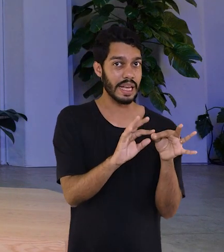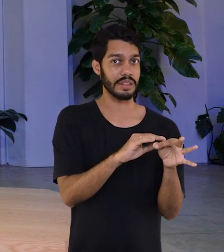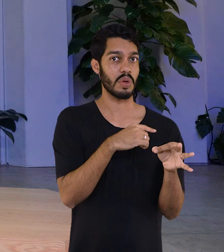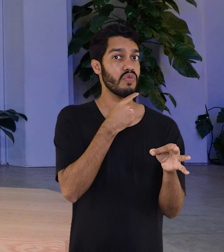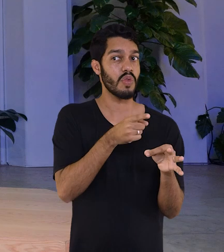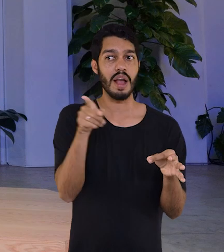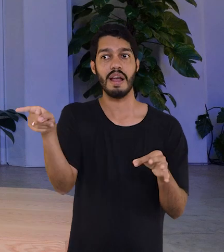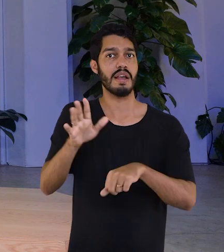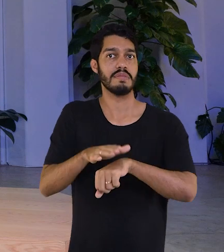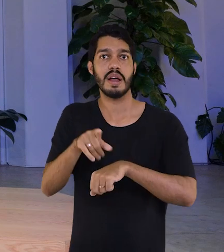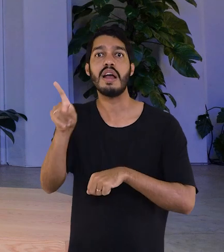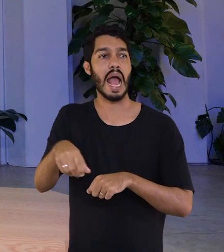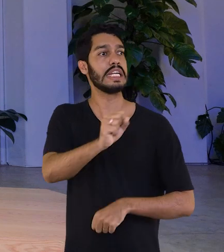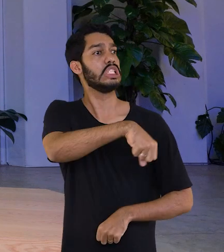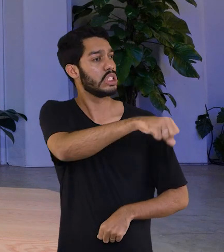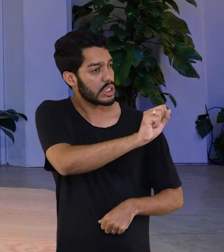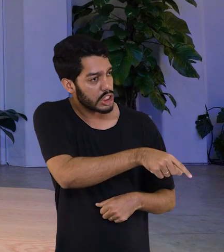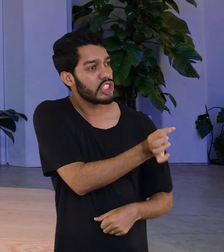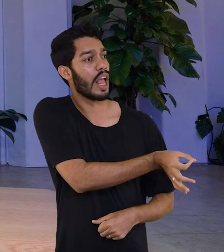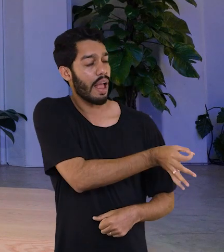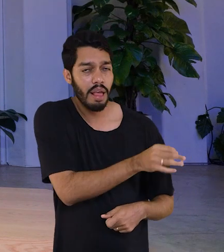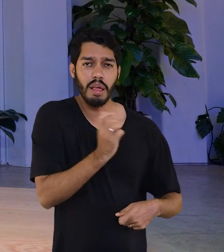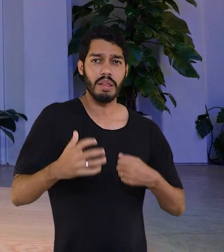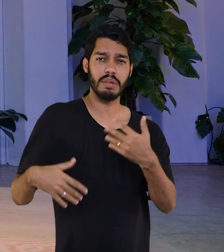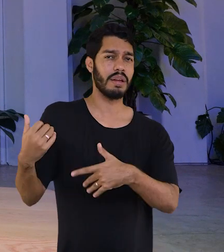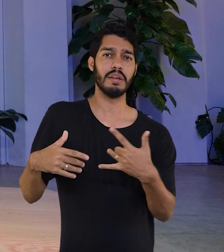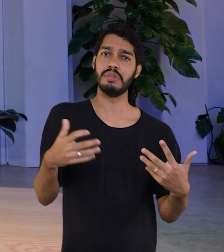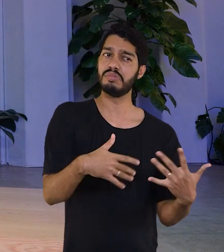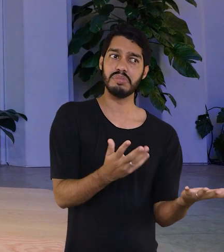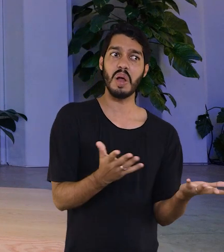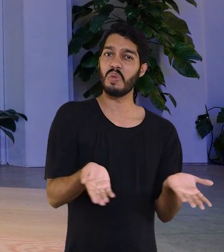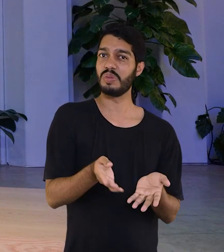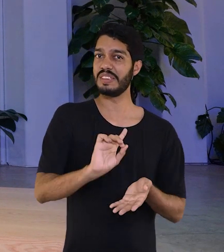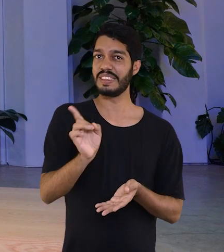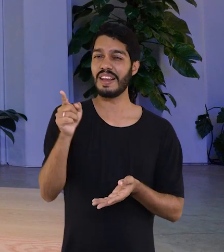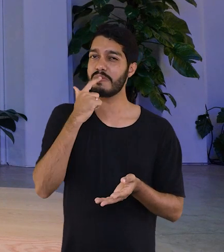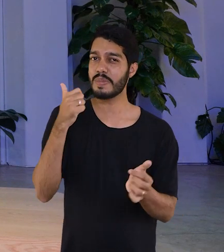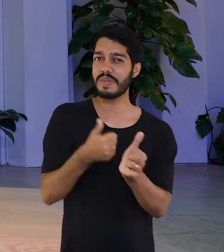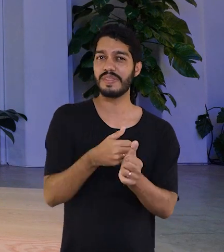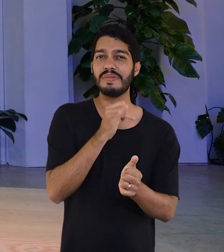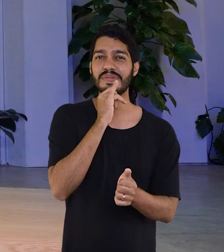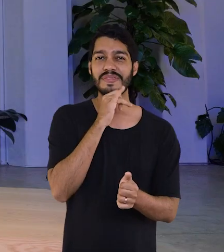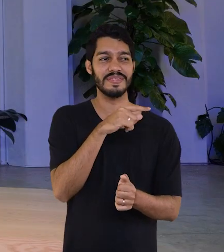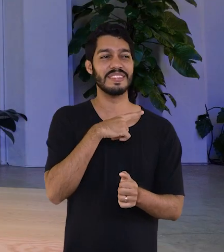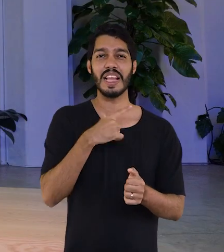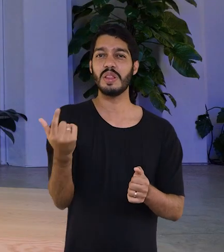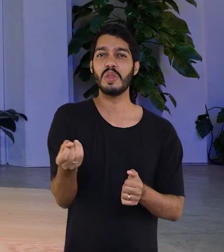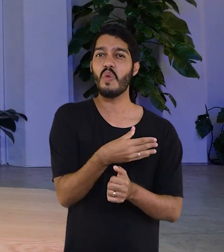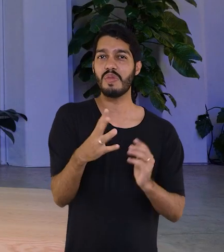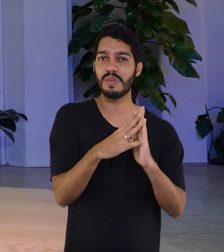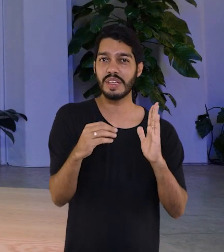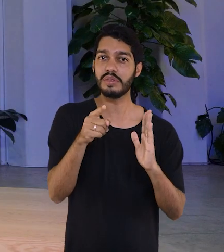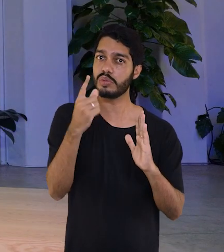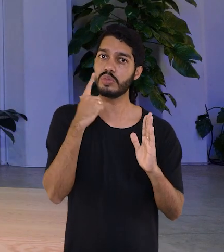anteriores, você mandava alguma coisa fora de contexto, ele viajava assim, legal, viajava na maionese. Agora não, agora ele até se aproxima e ele tenta entender. Se